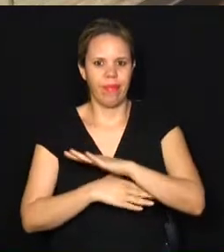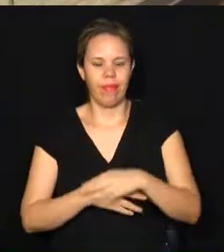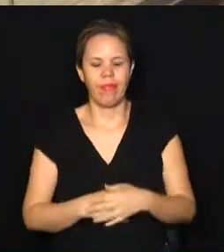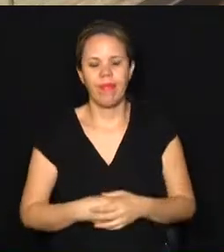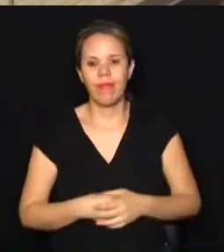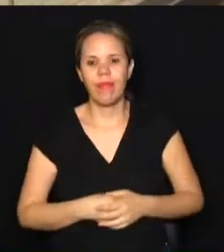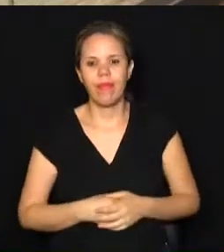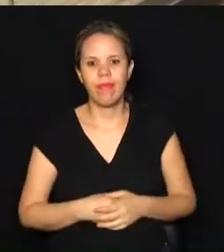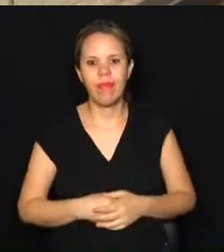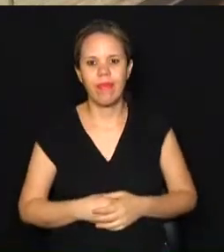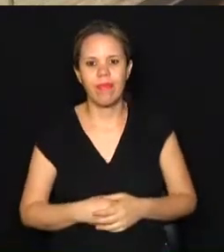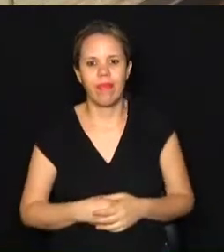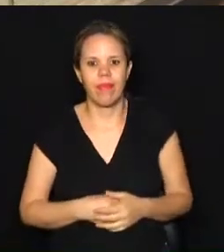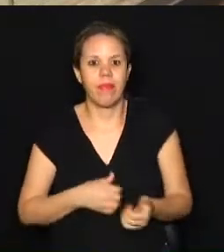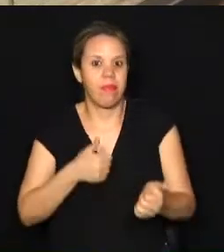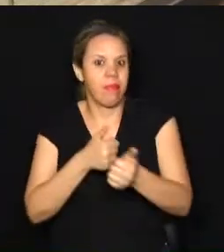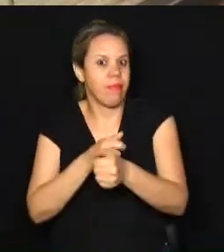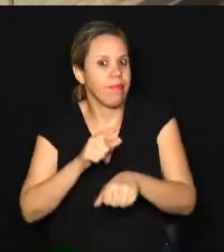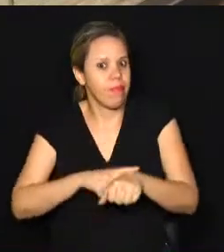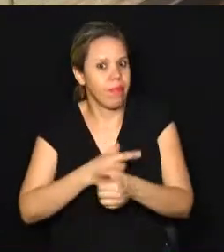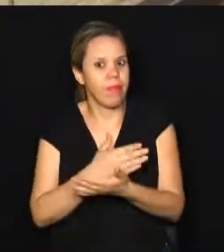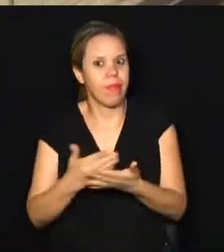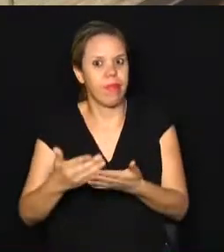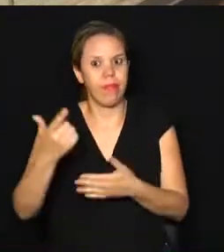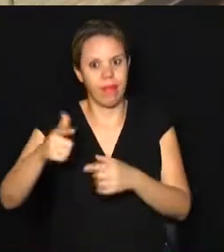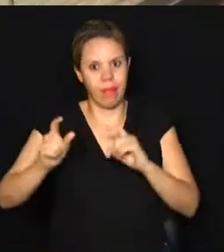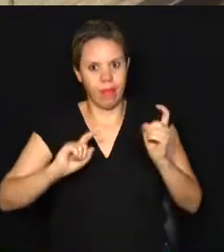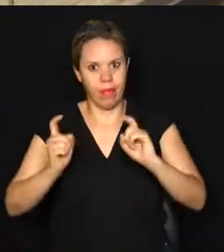Municipal, onde dentro de instantes terá início mais um debate